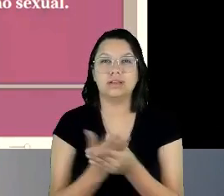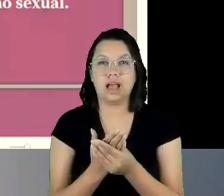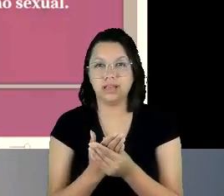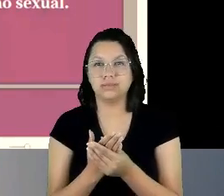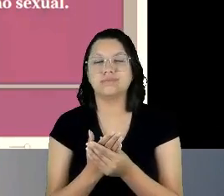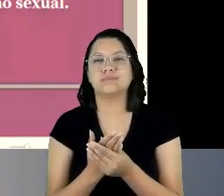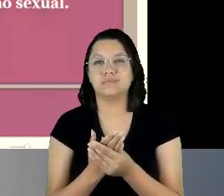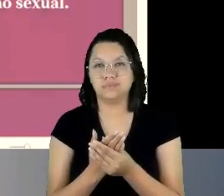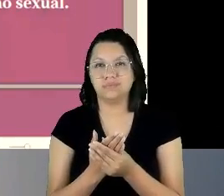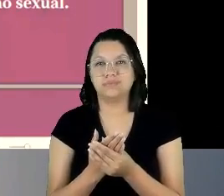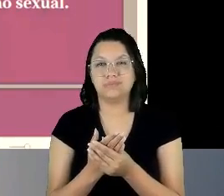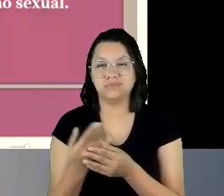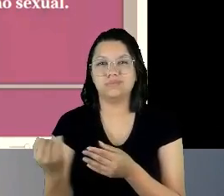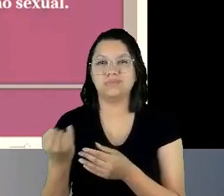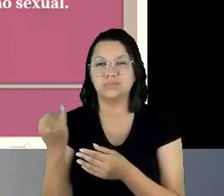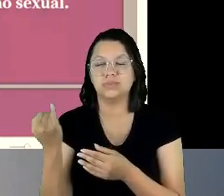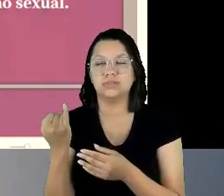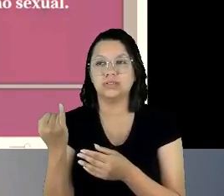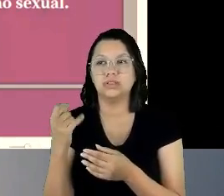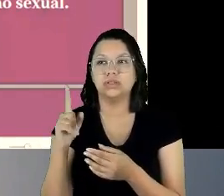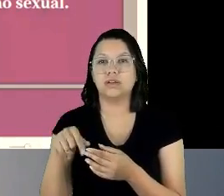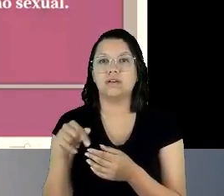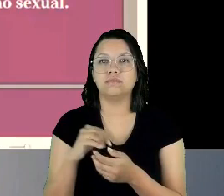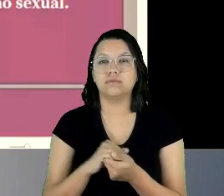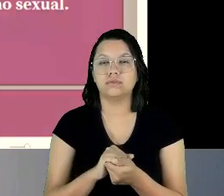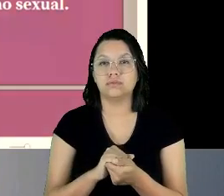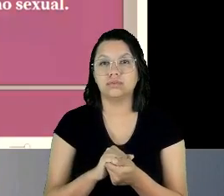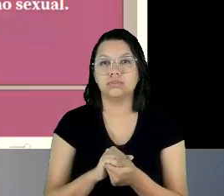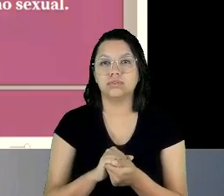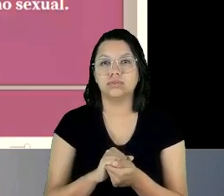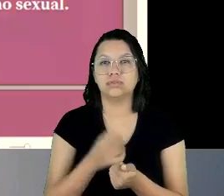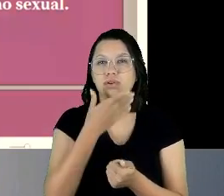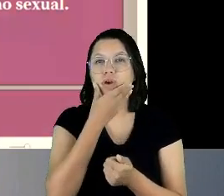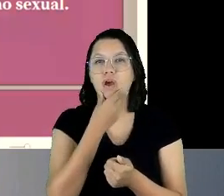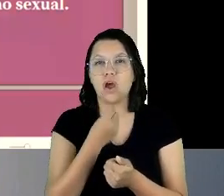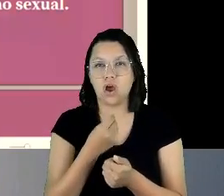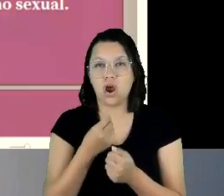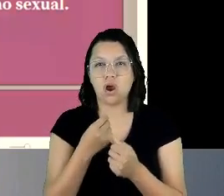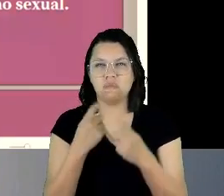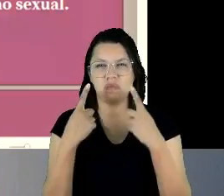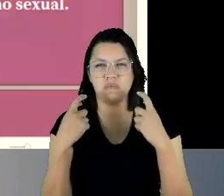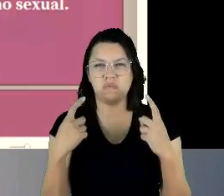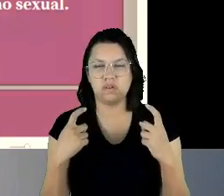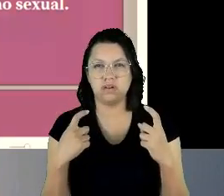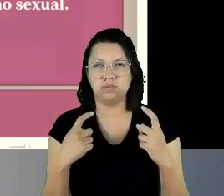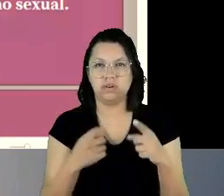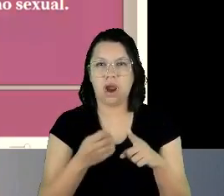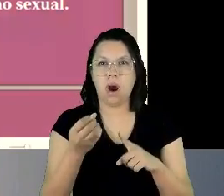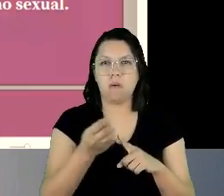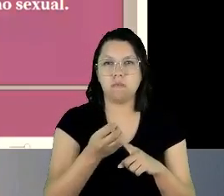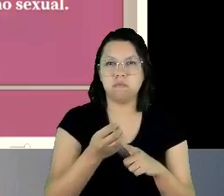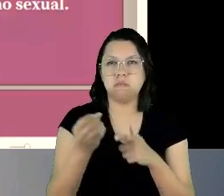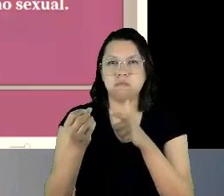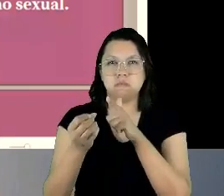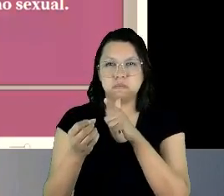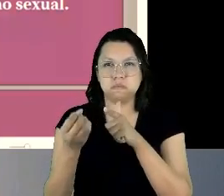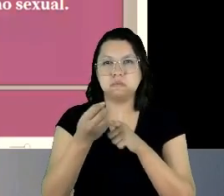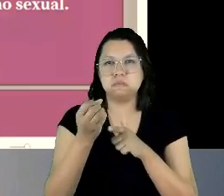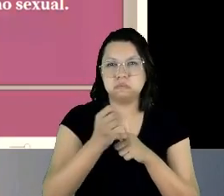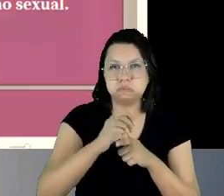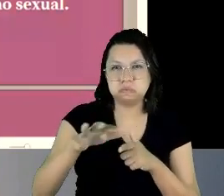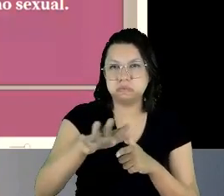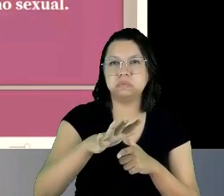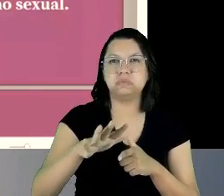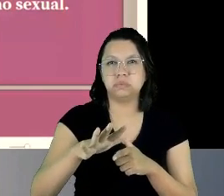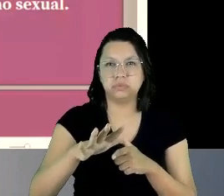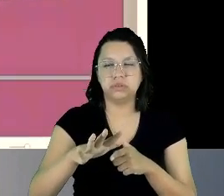muito emblemático, que foi esse de um agressor que ejaculou em uma passageira, na verdade, em uma série de